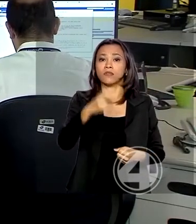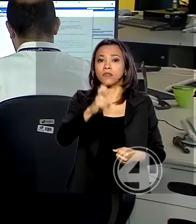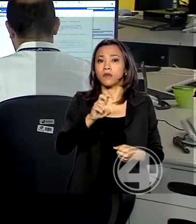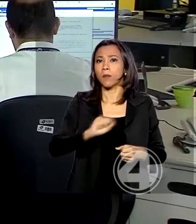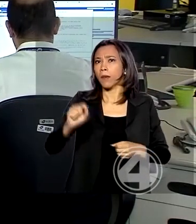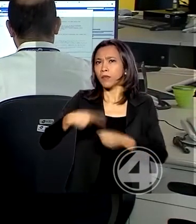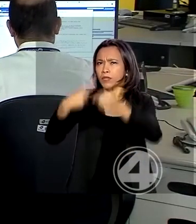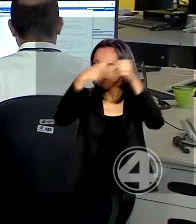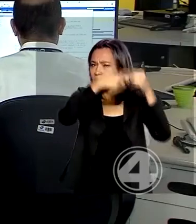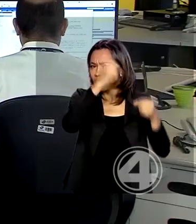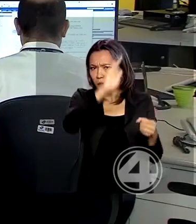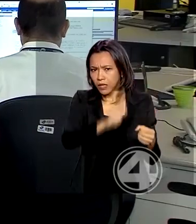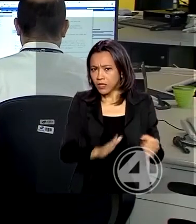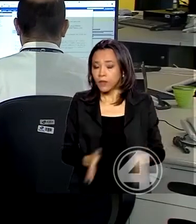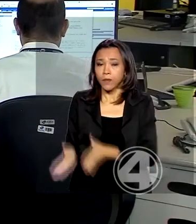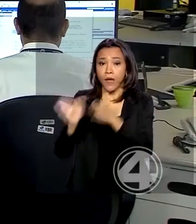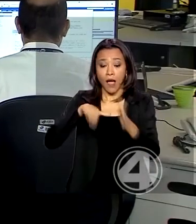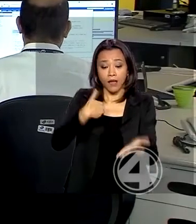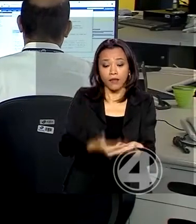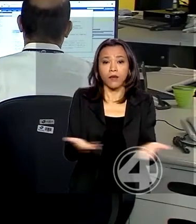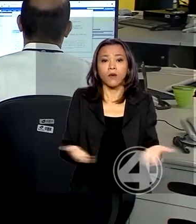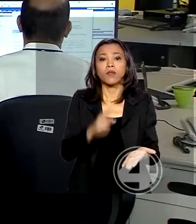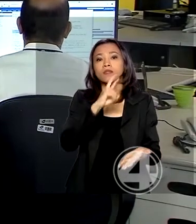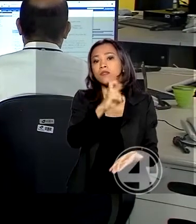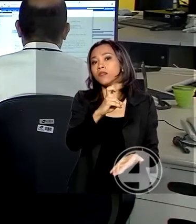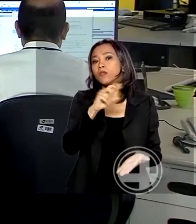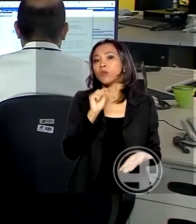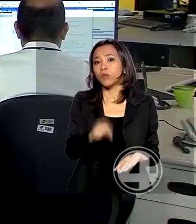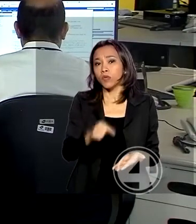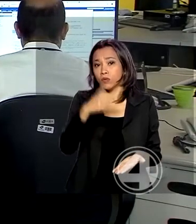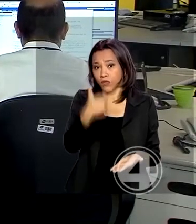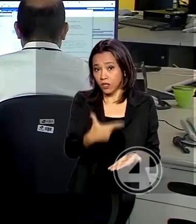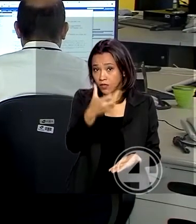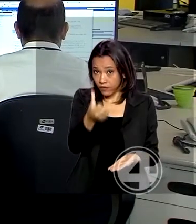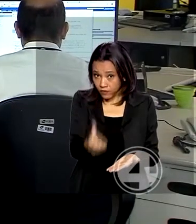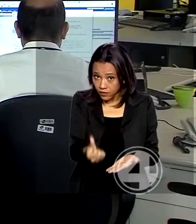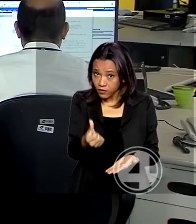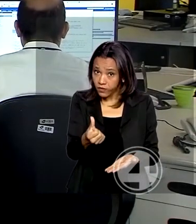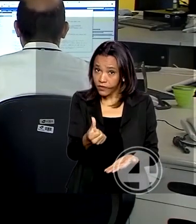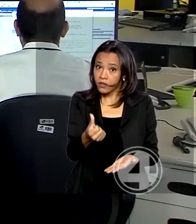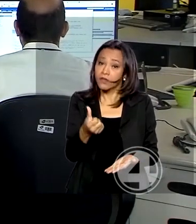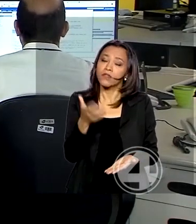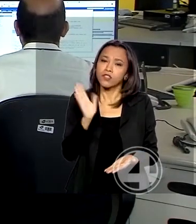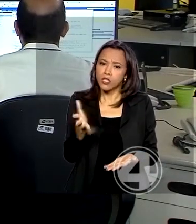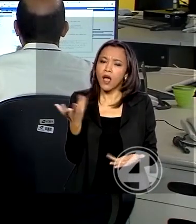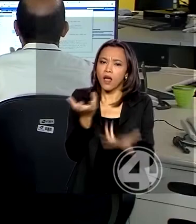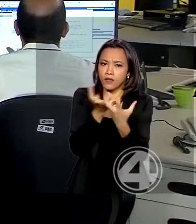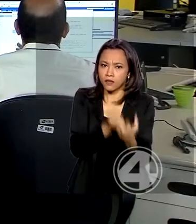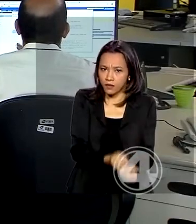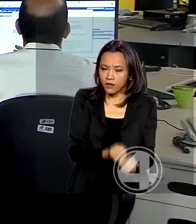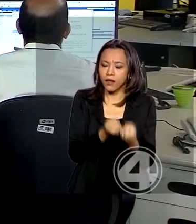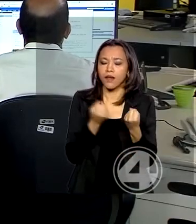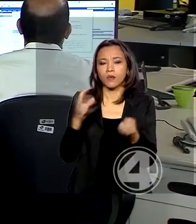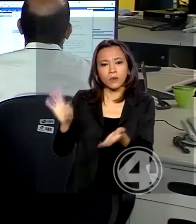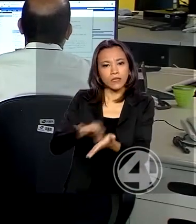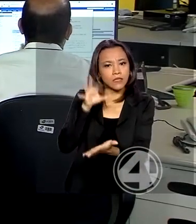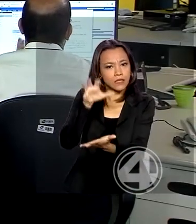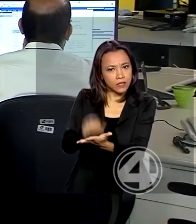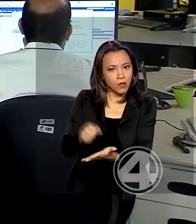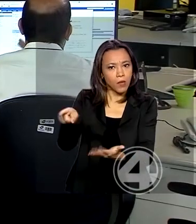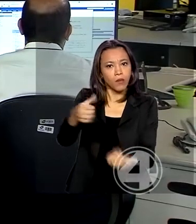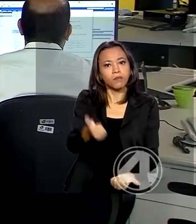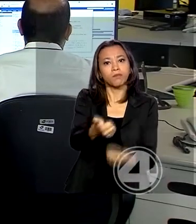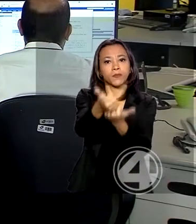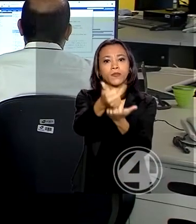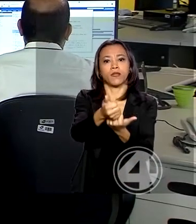até o momento 5.226 médico já tiveram suas inscrições aceitas para reforçar o atendimento